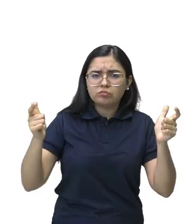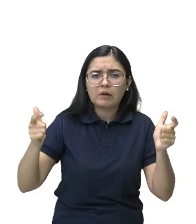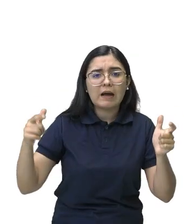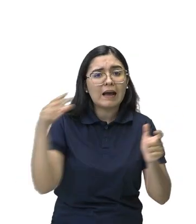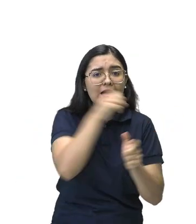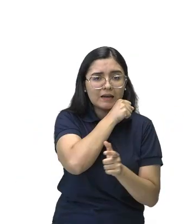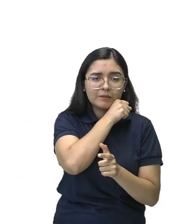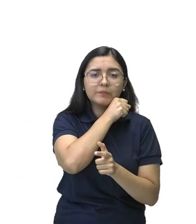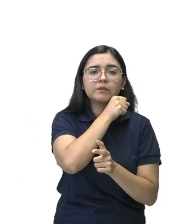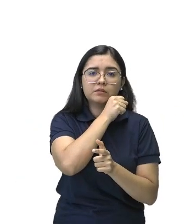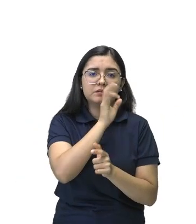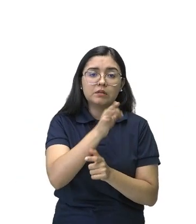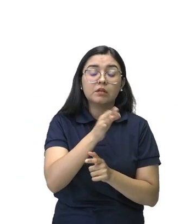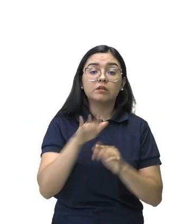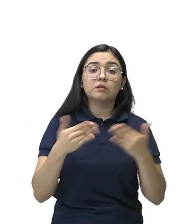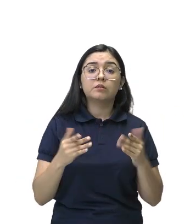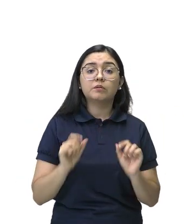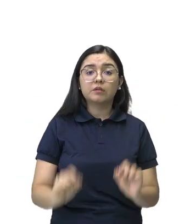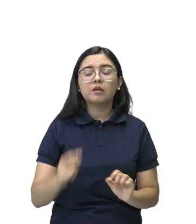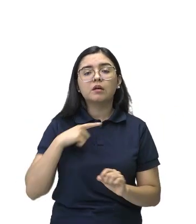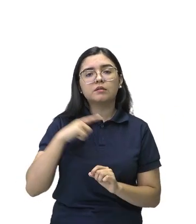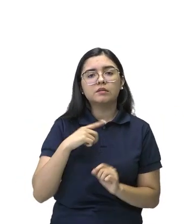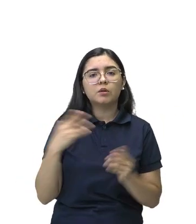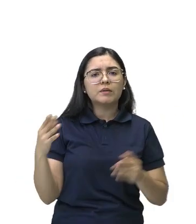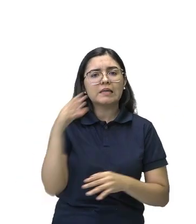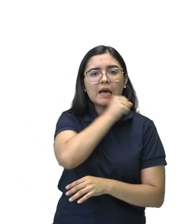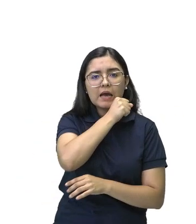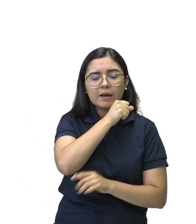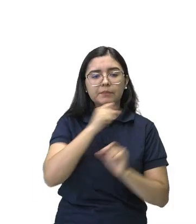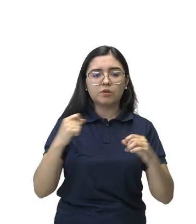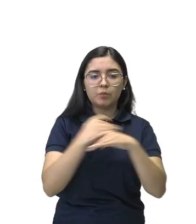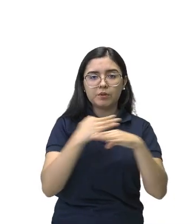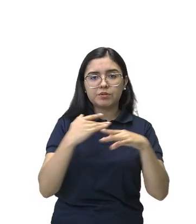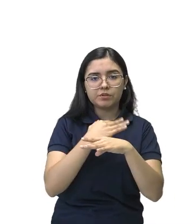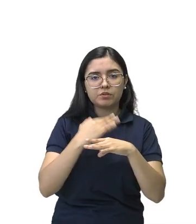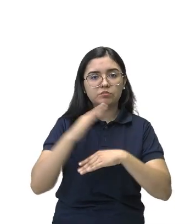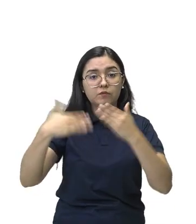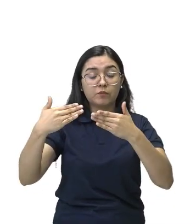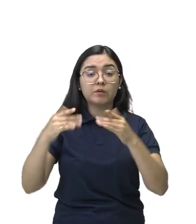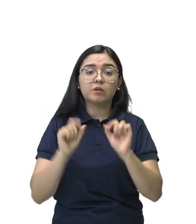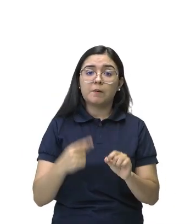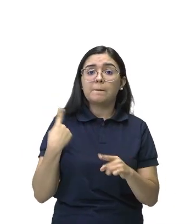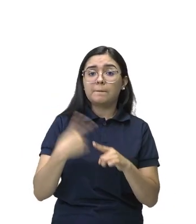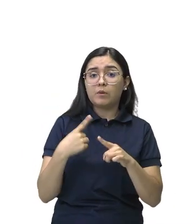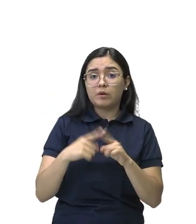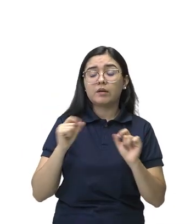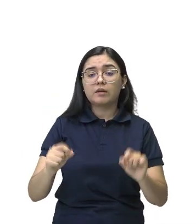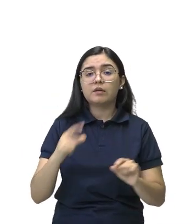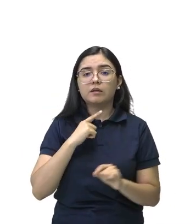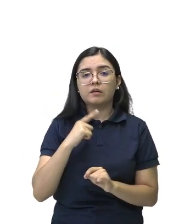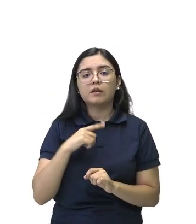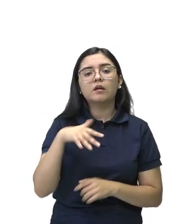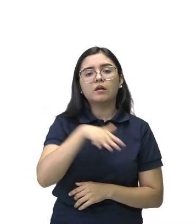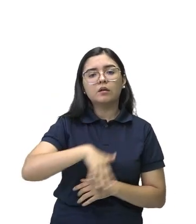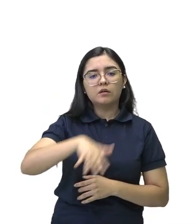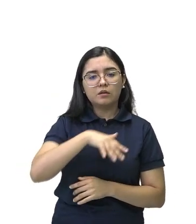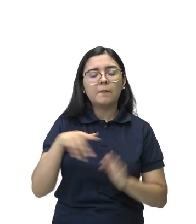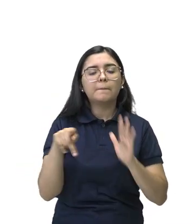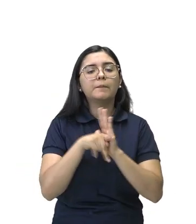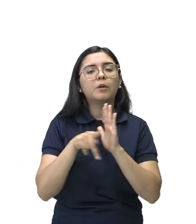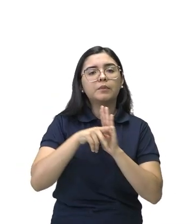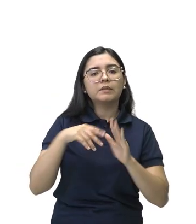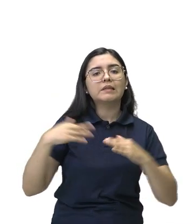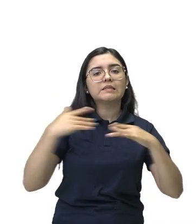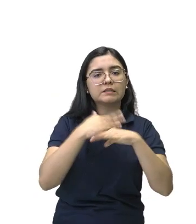muito rapidamente. E essa rápida urbanização, sim, porque era na urbis, no espaço da